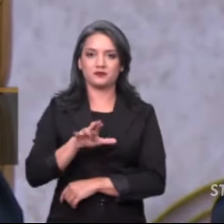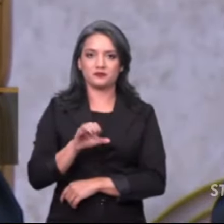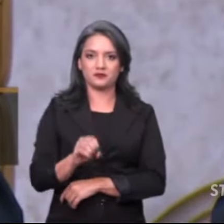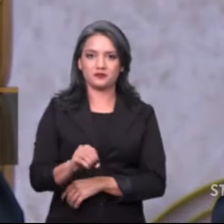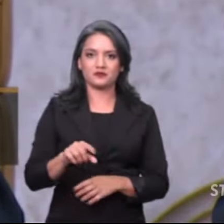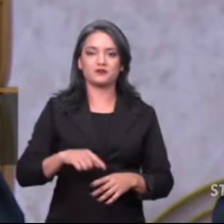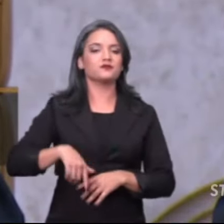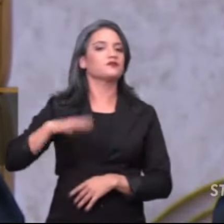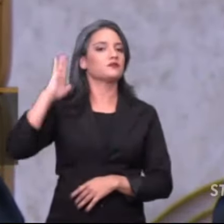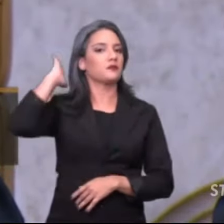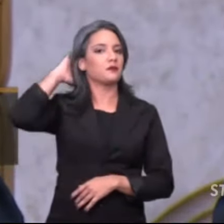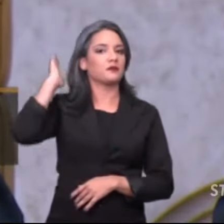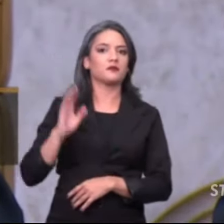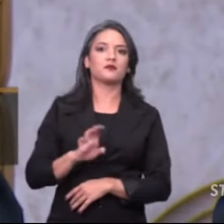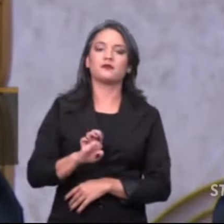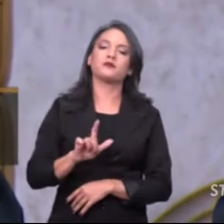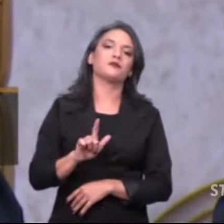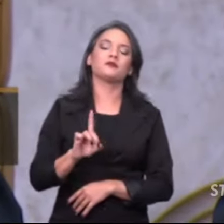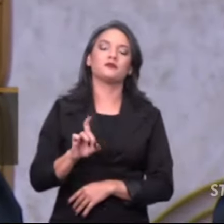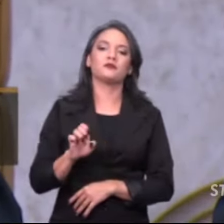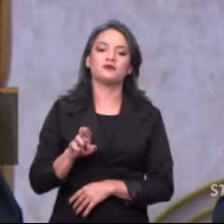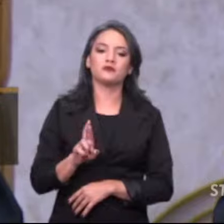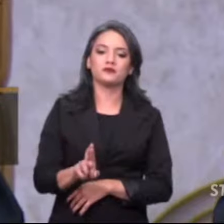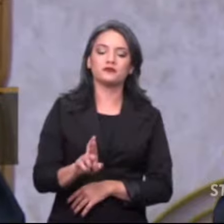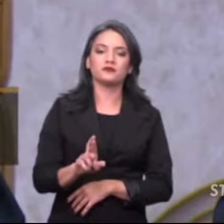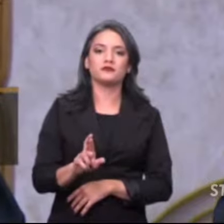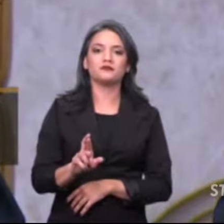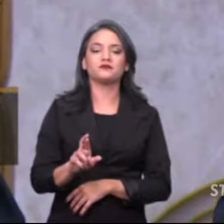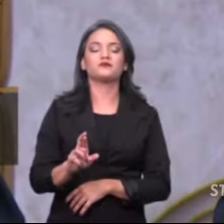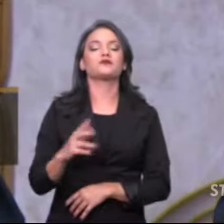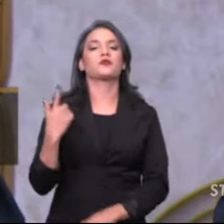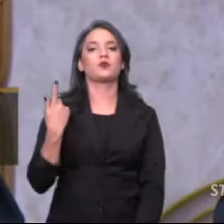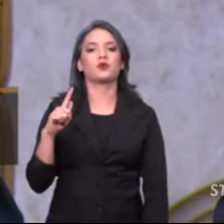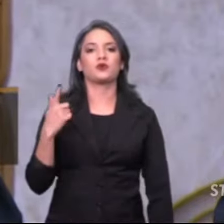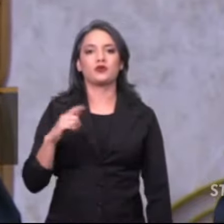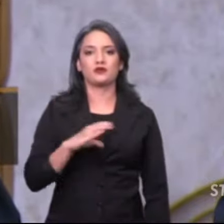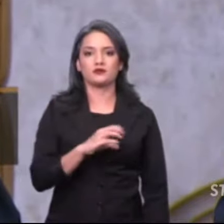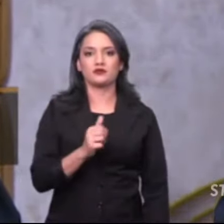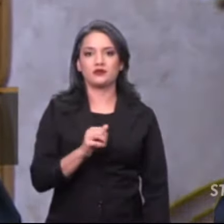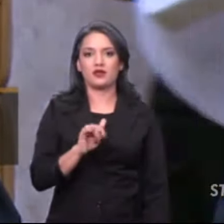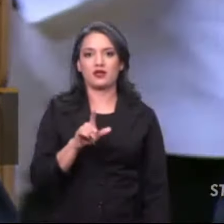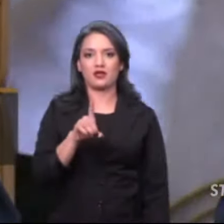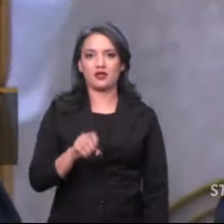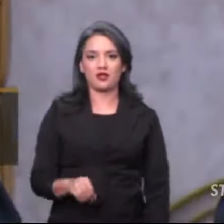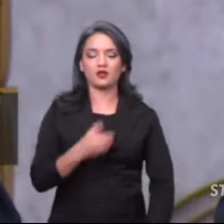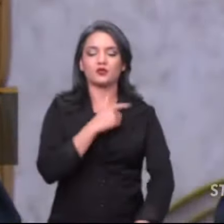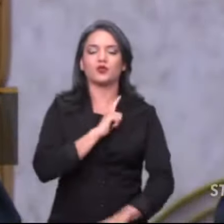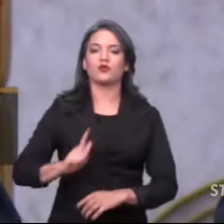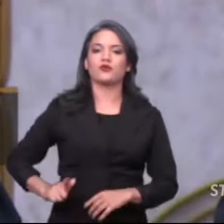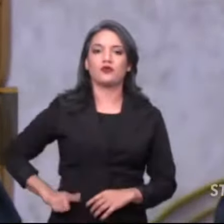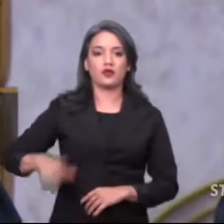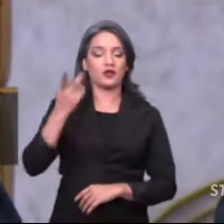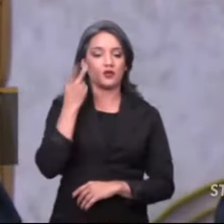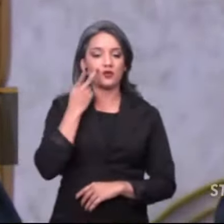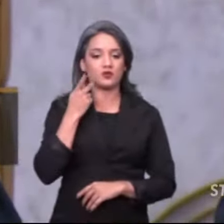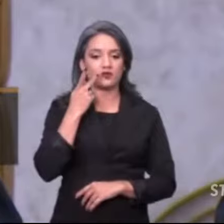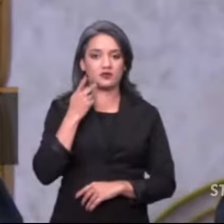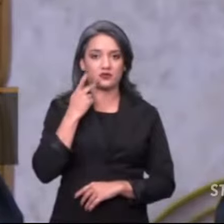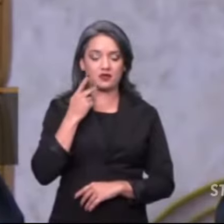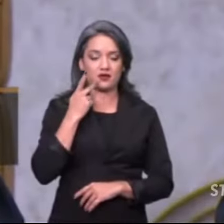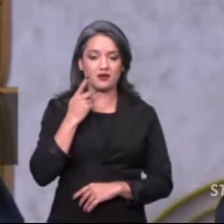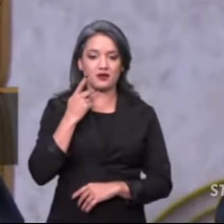do Pará, Helder Barbalho, de Goiás, Ronaldo Caiado, governador do Ceará, Eumano de Freitas da